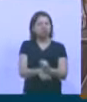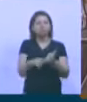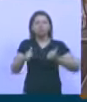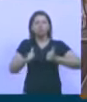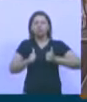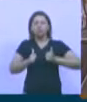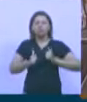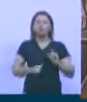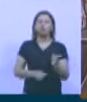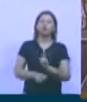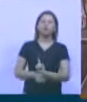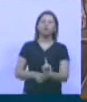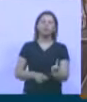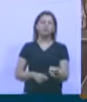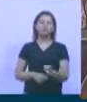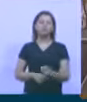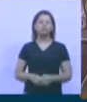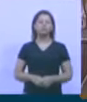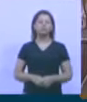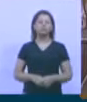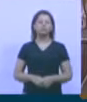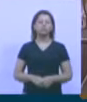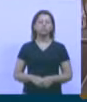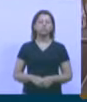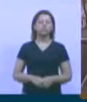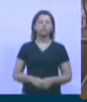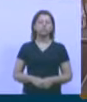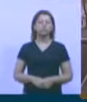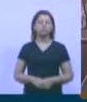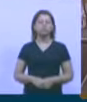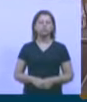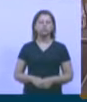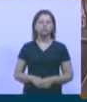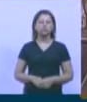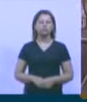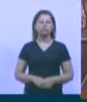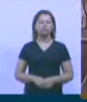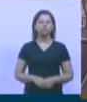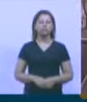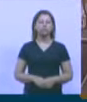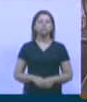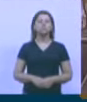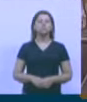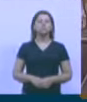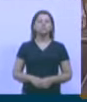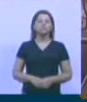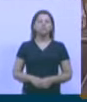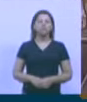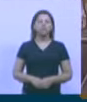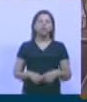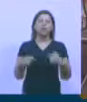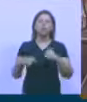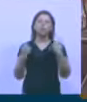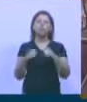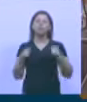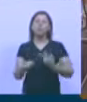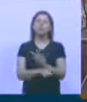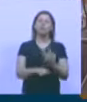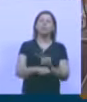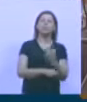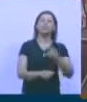the causes, the root causes of my emotional sicknesses and problems. Preciso procurar